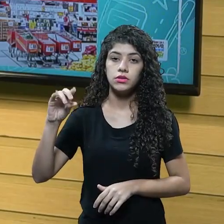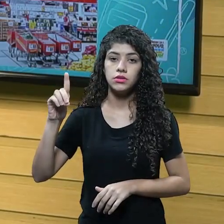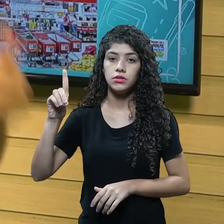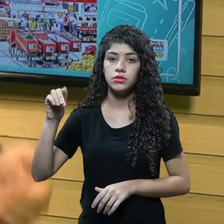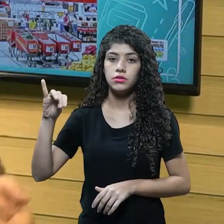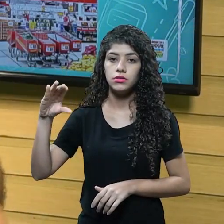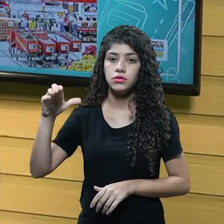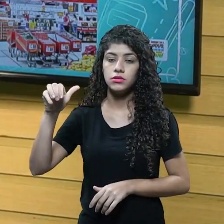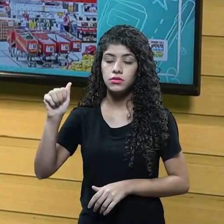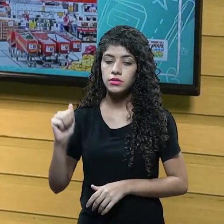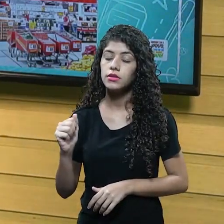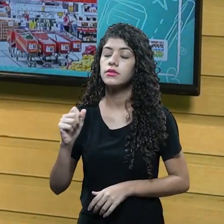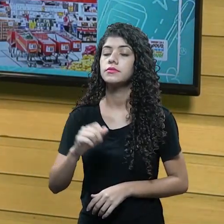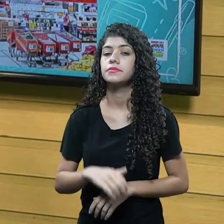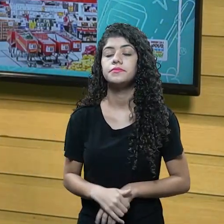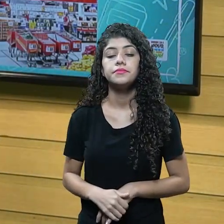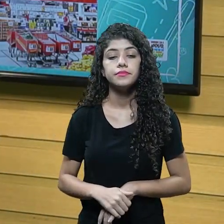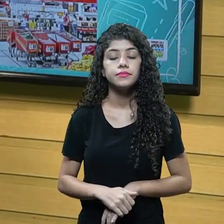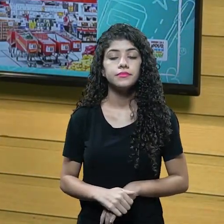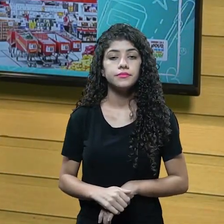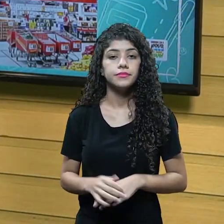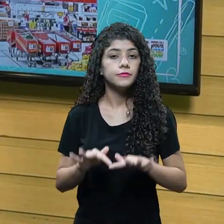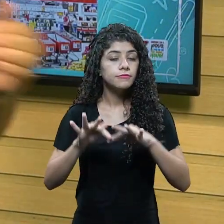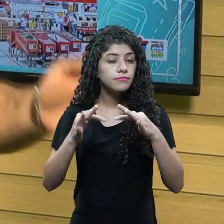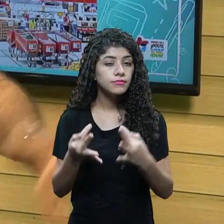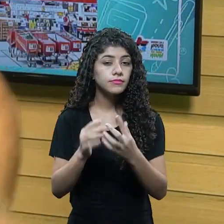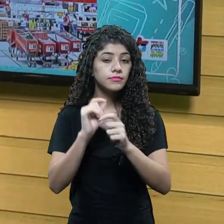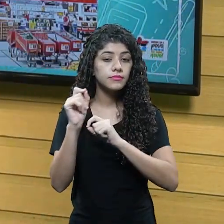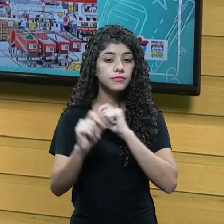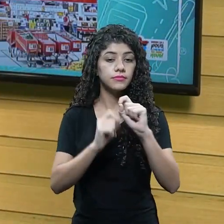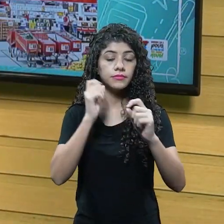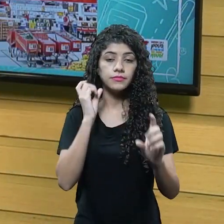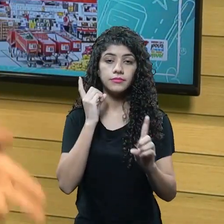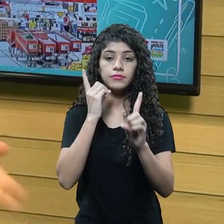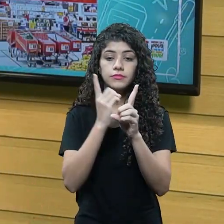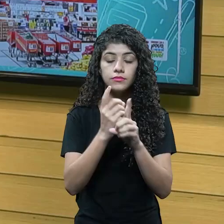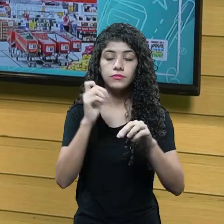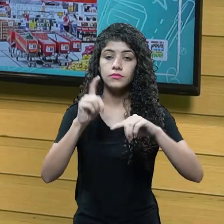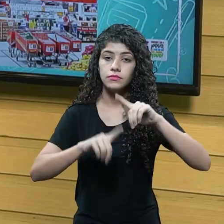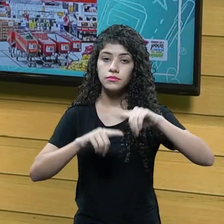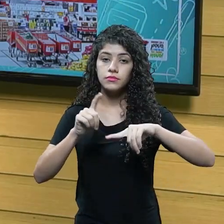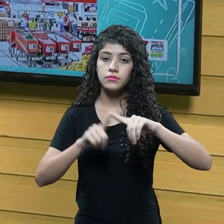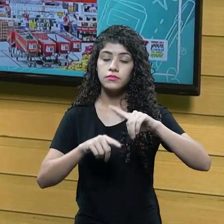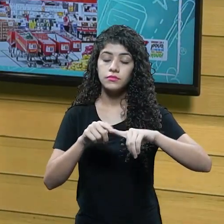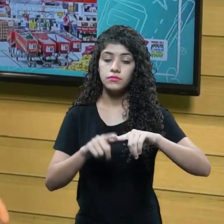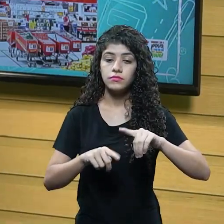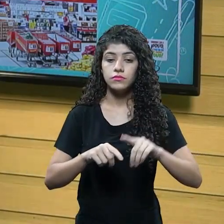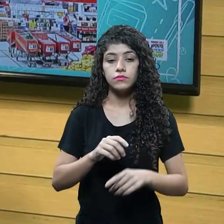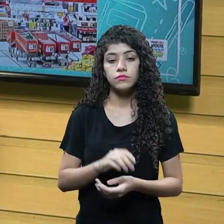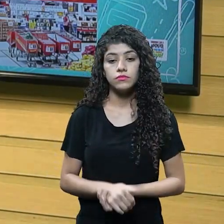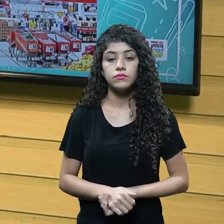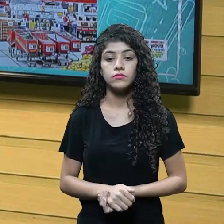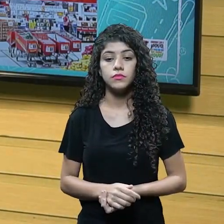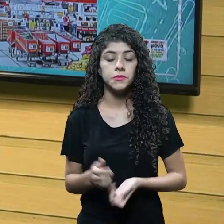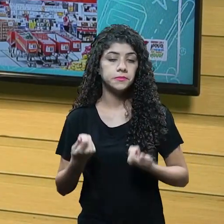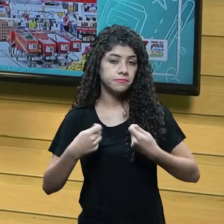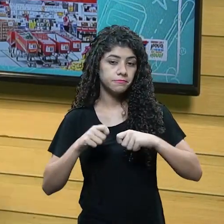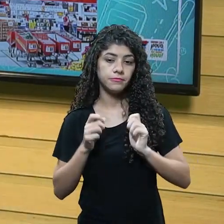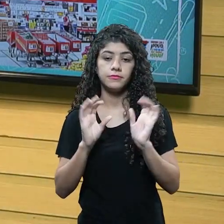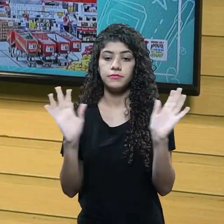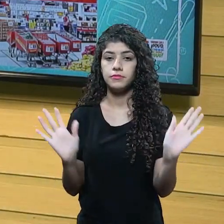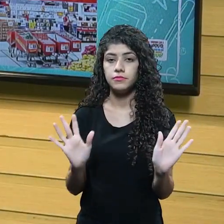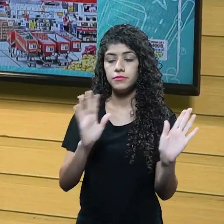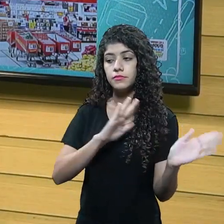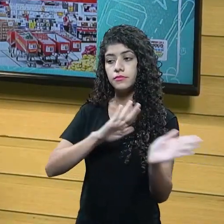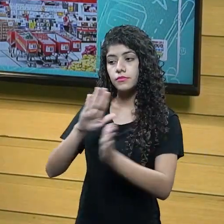Assim, abastecedores, facilitando assim que os varejistas encontrem os pontos para reabastecer e não precisando se direcionar até as